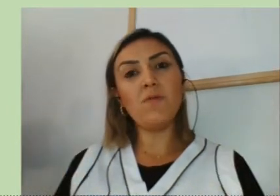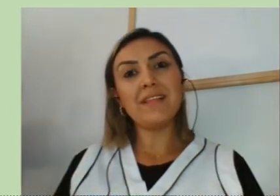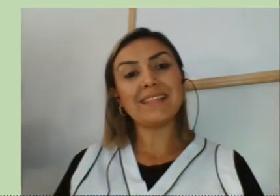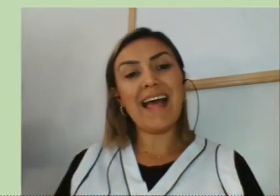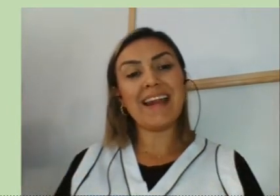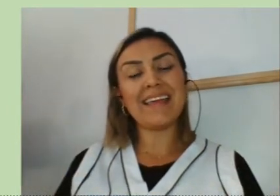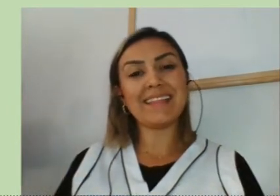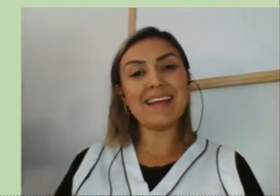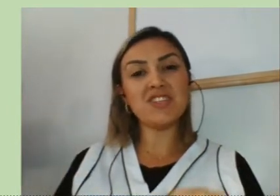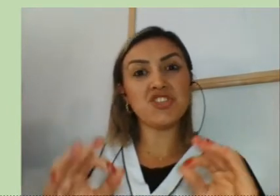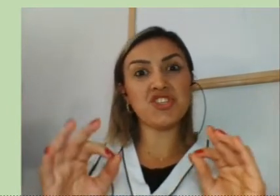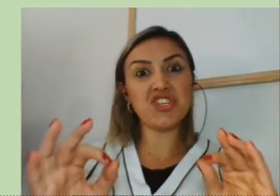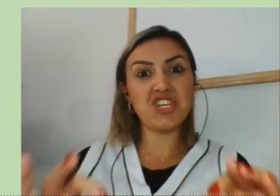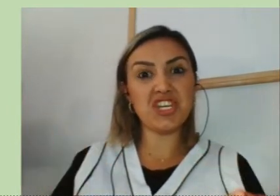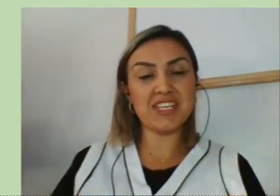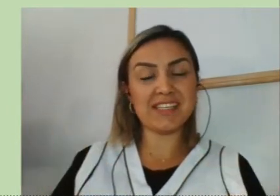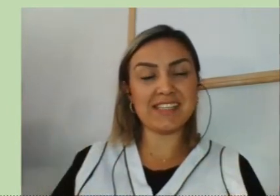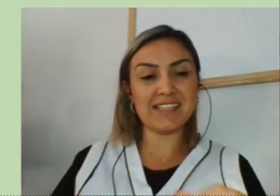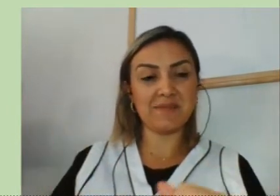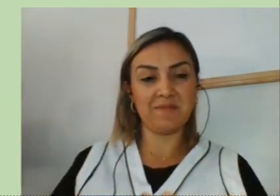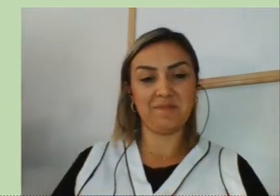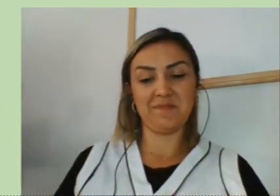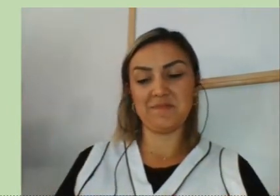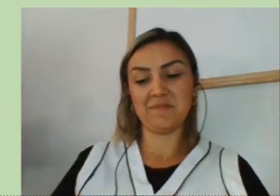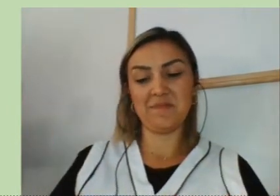o som da letra X.